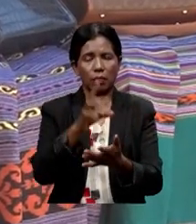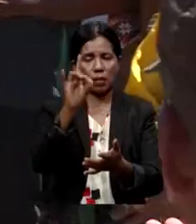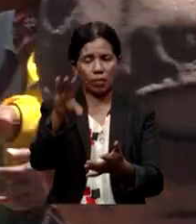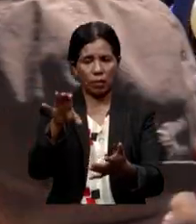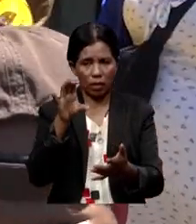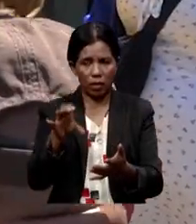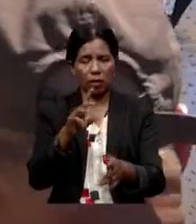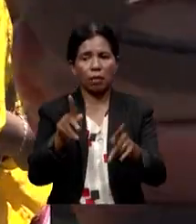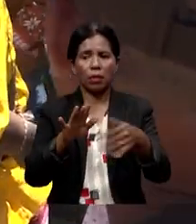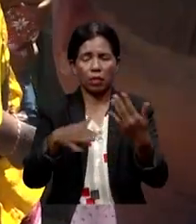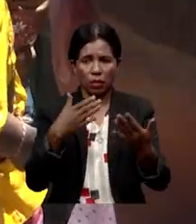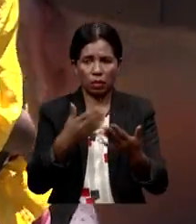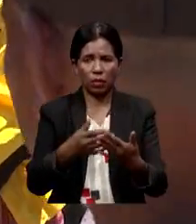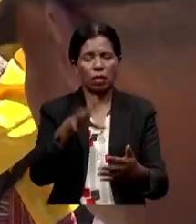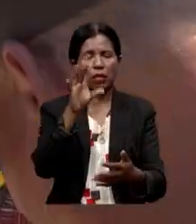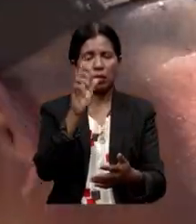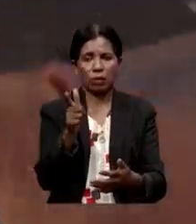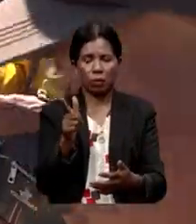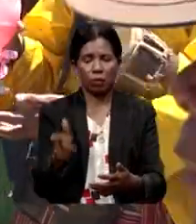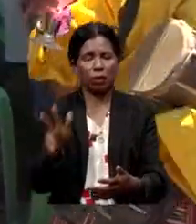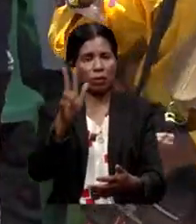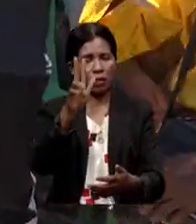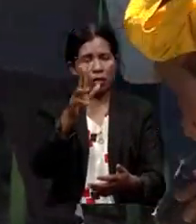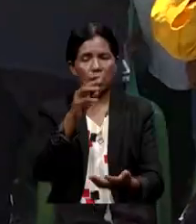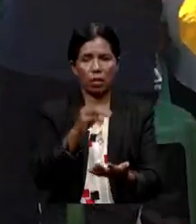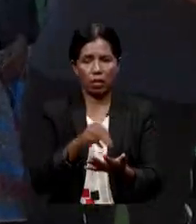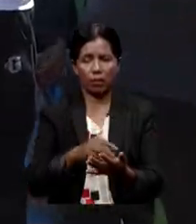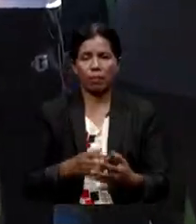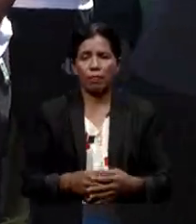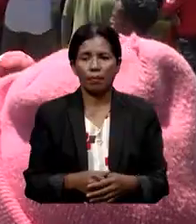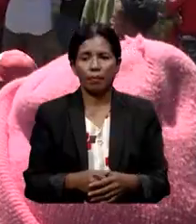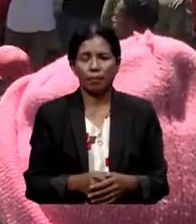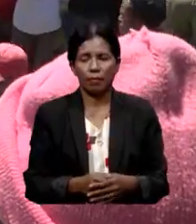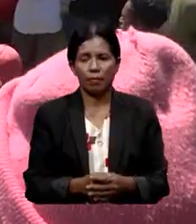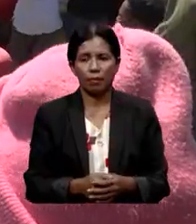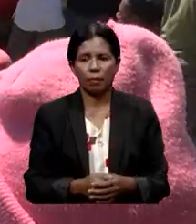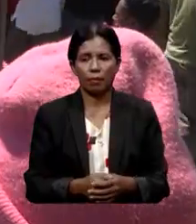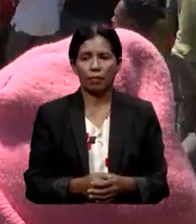no total população Mutuk Rihun, Ruanu Restolone Liu. Agostinho da Costa, GMN.